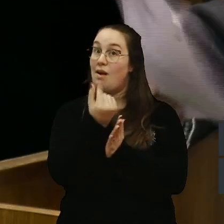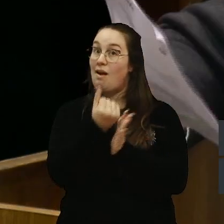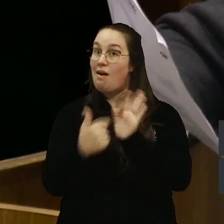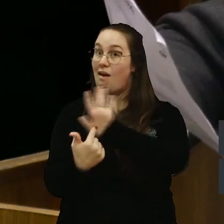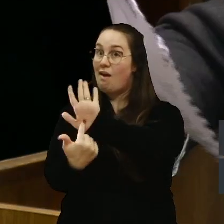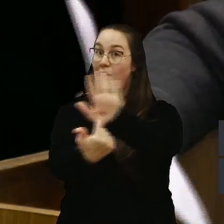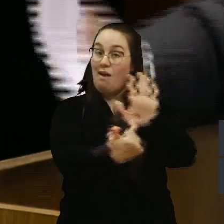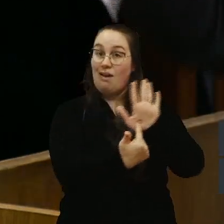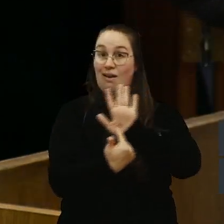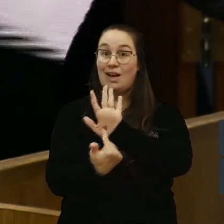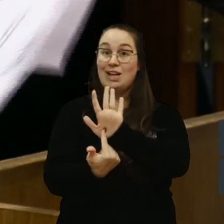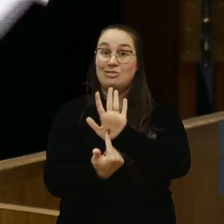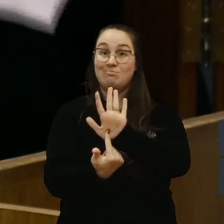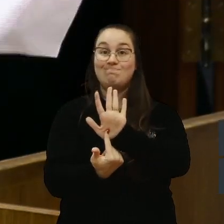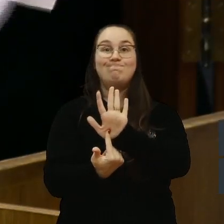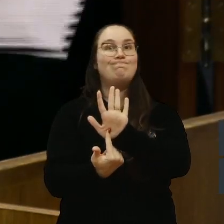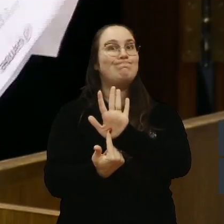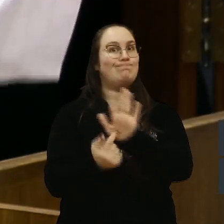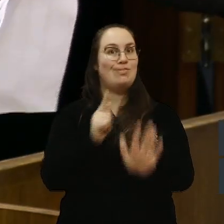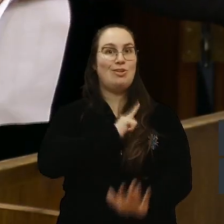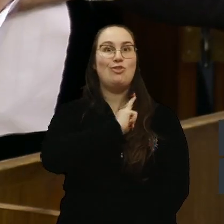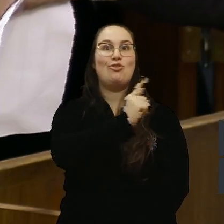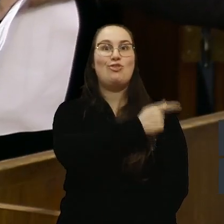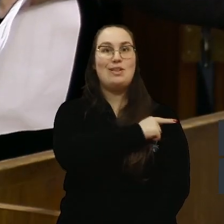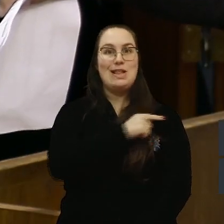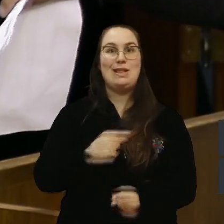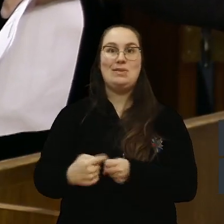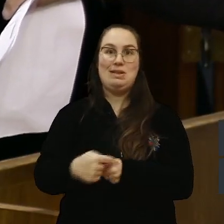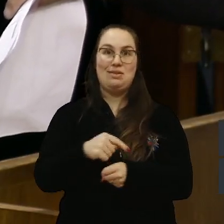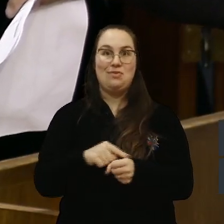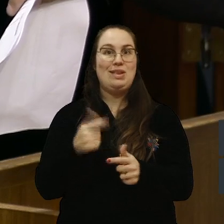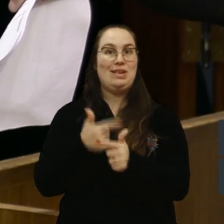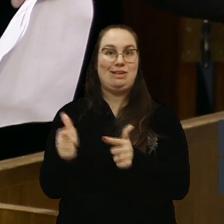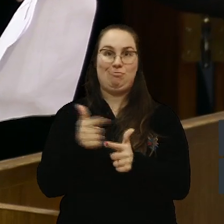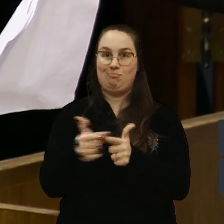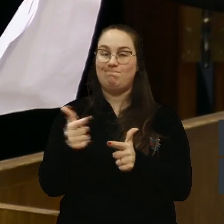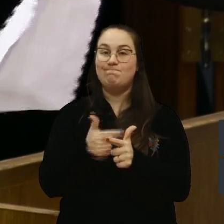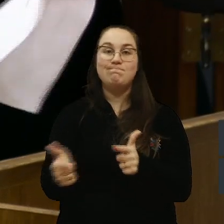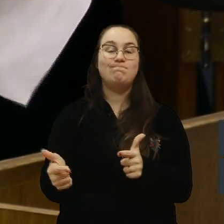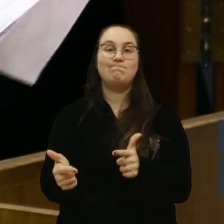posta hoje, a gestão municipal terá problemas.